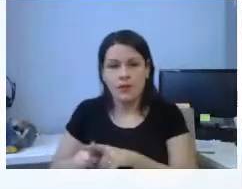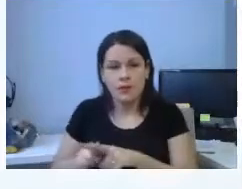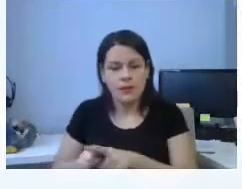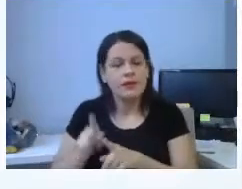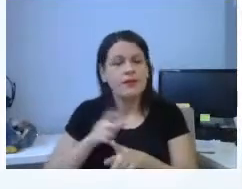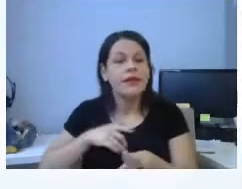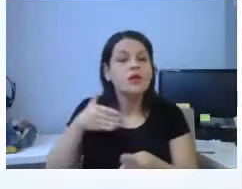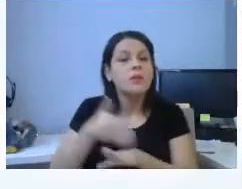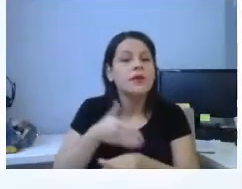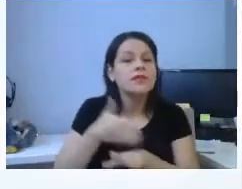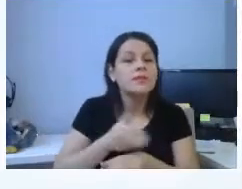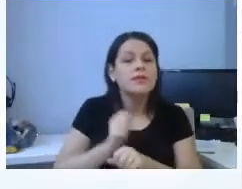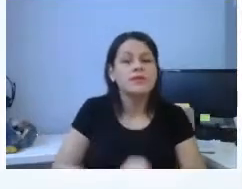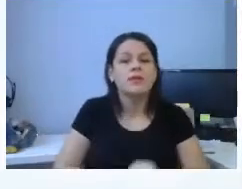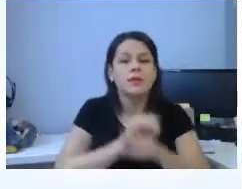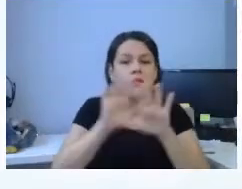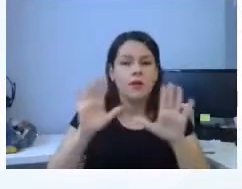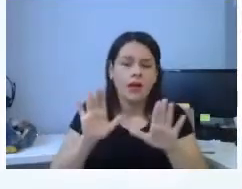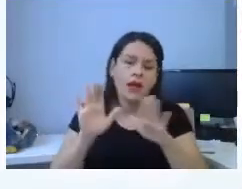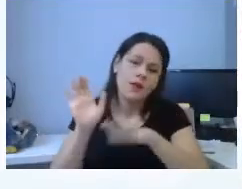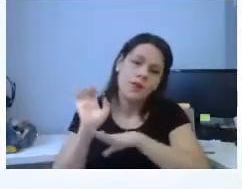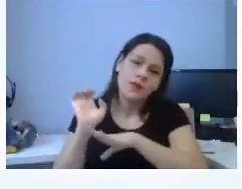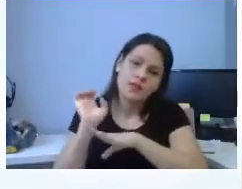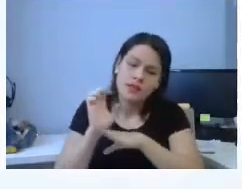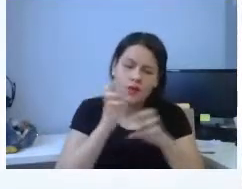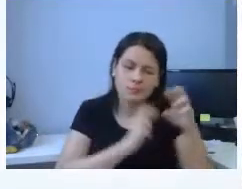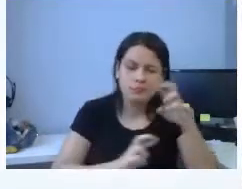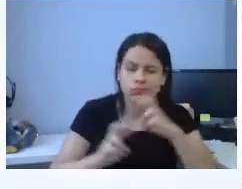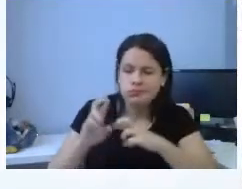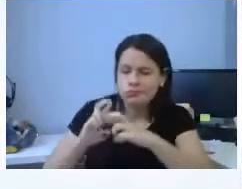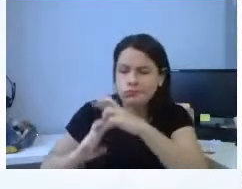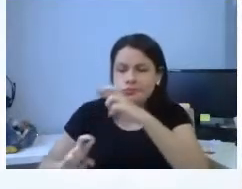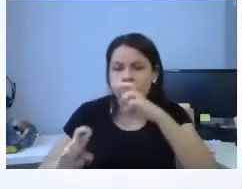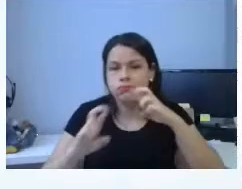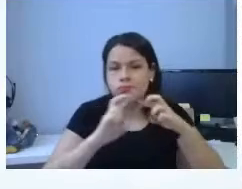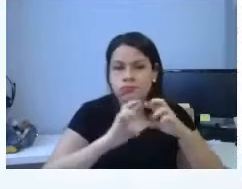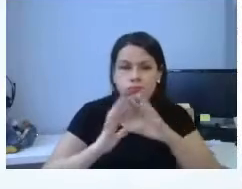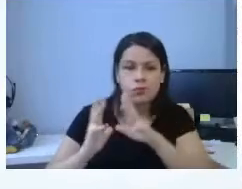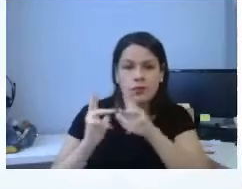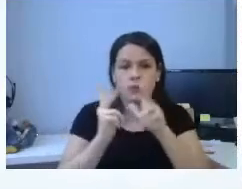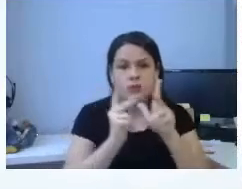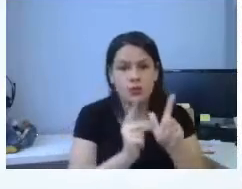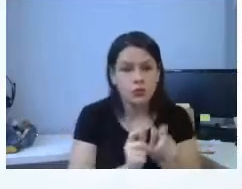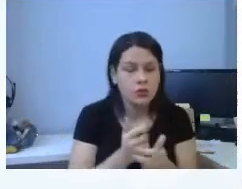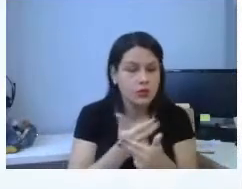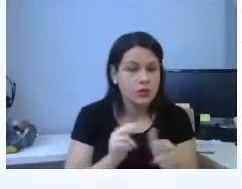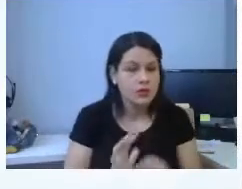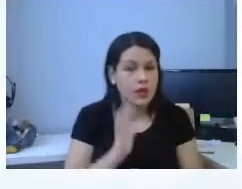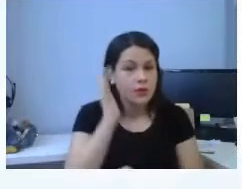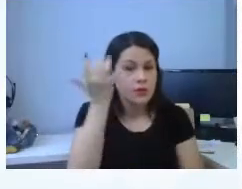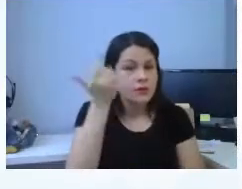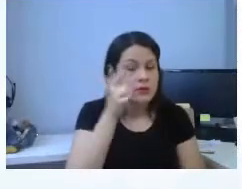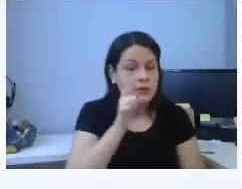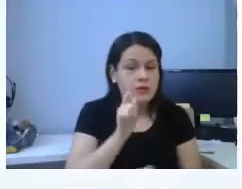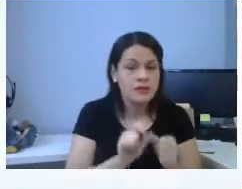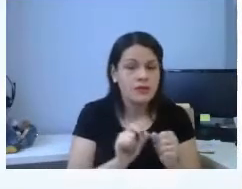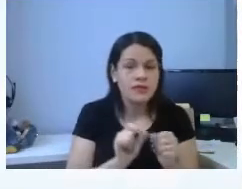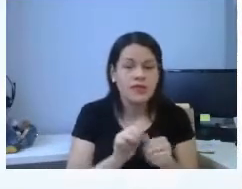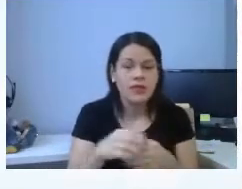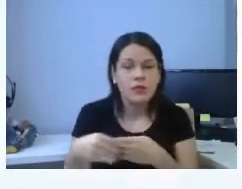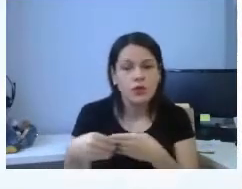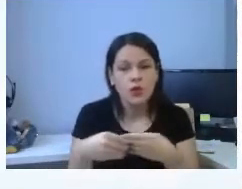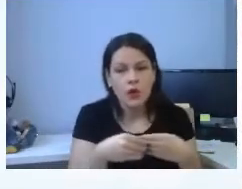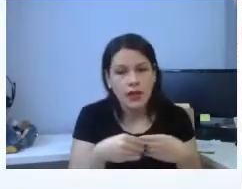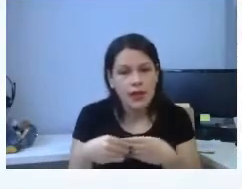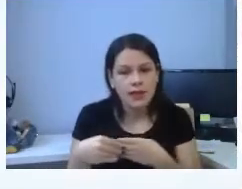participação, inclusive, do Estado, para que possa, vamos dizer assim, observar como que